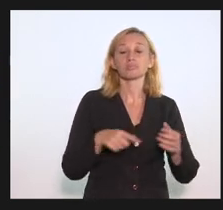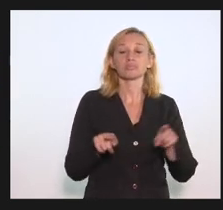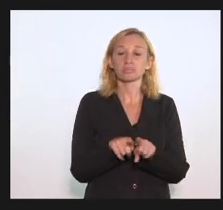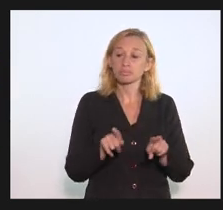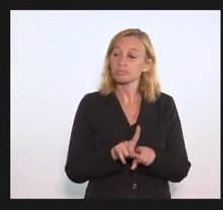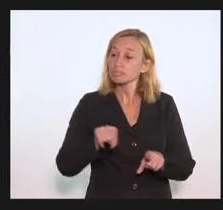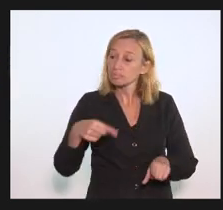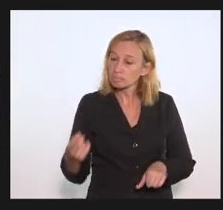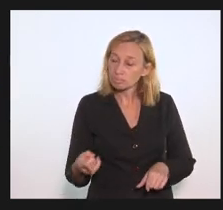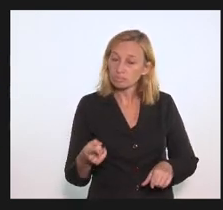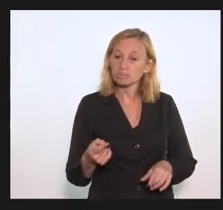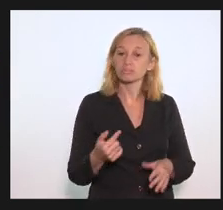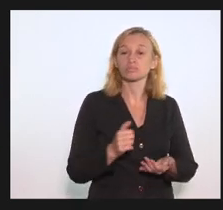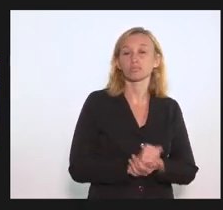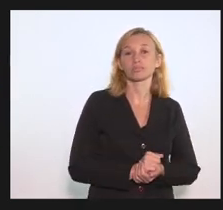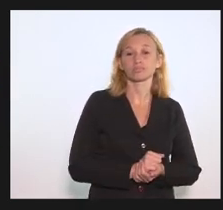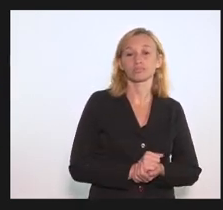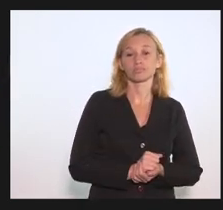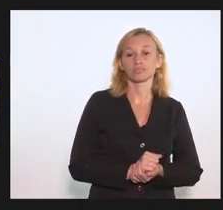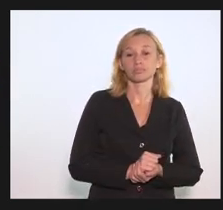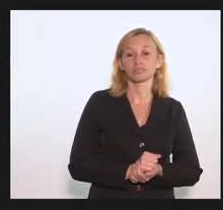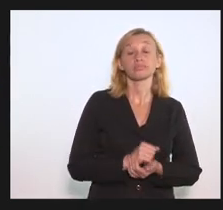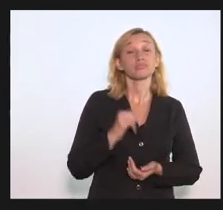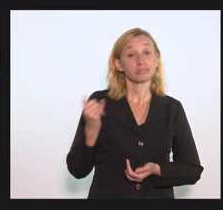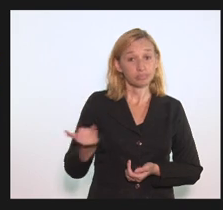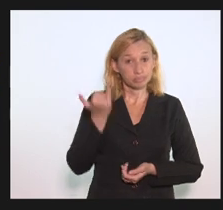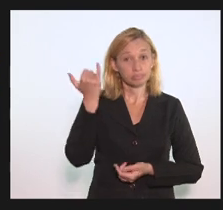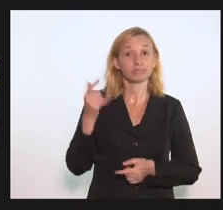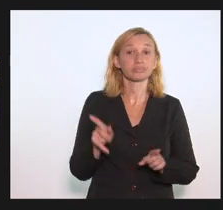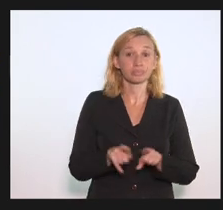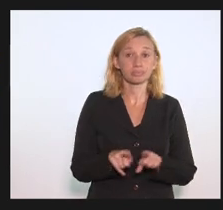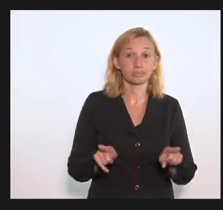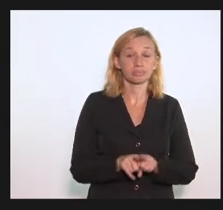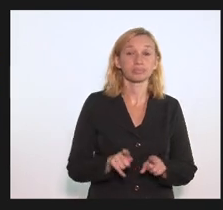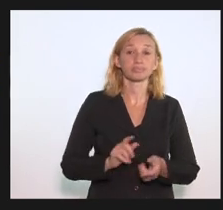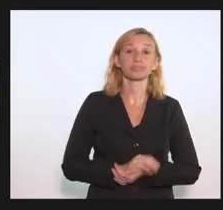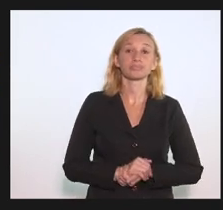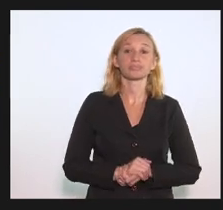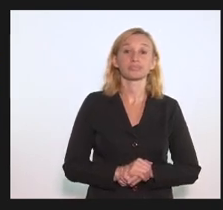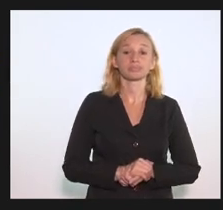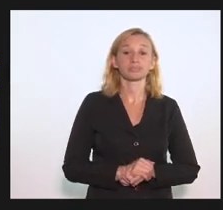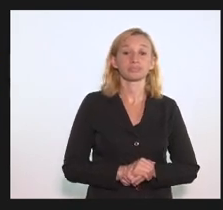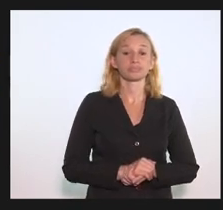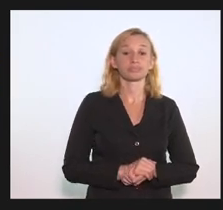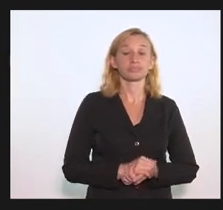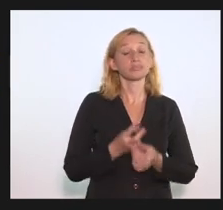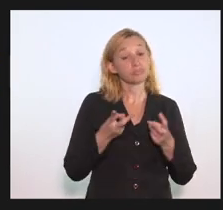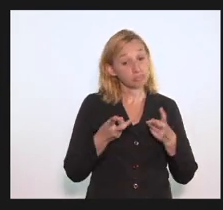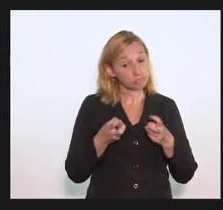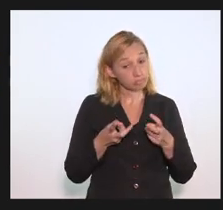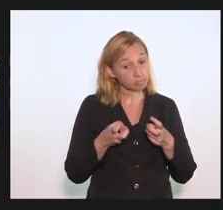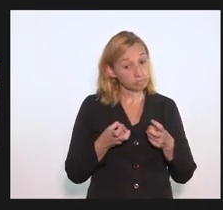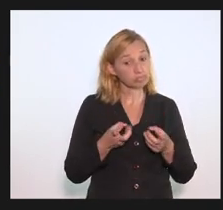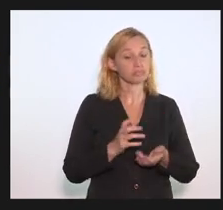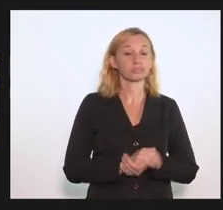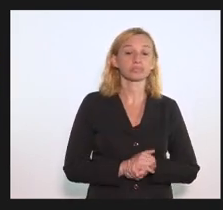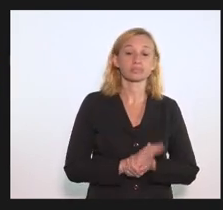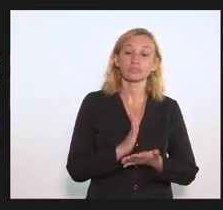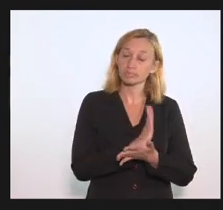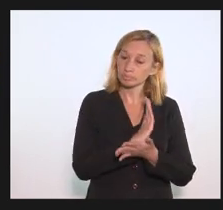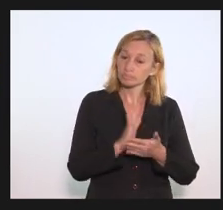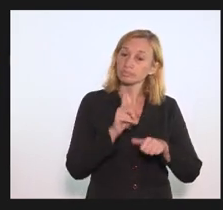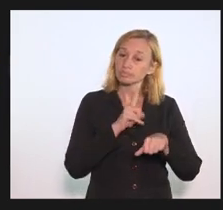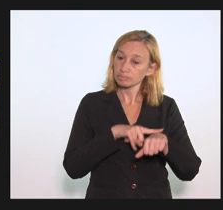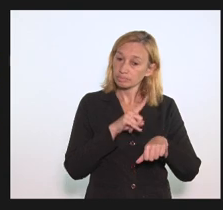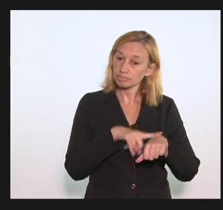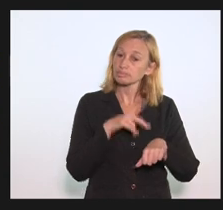coisa que eu considero de suma importância, e observei que o senhor em algum momento tratou disso